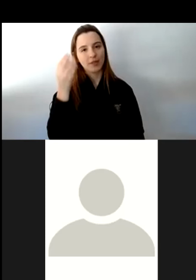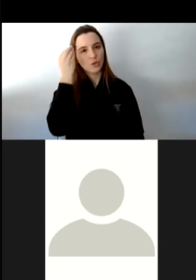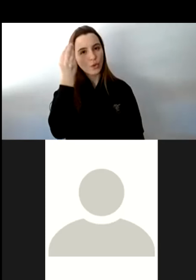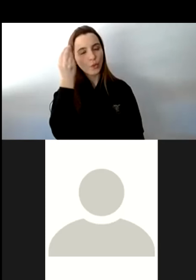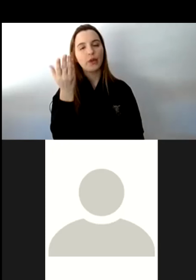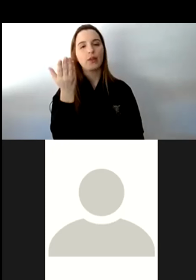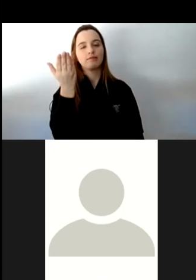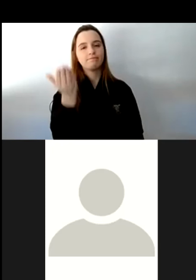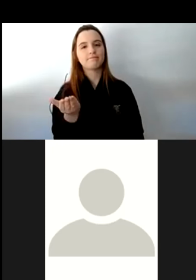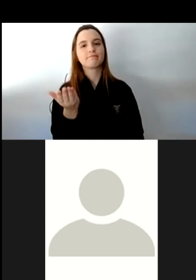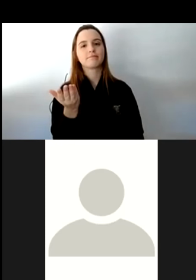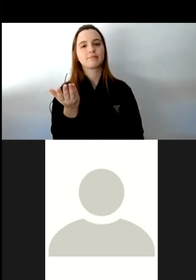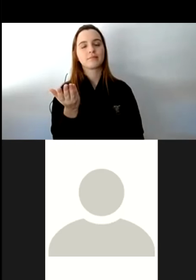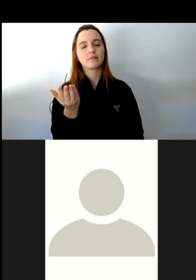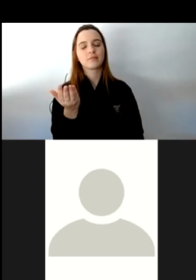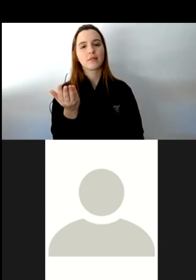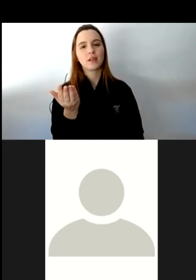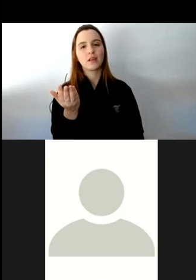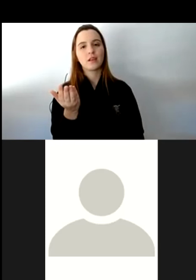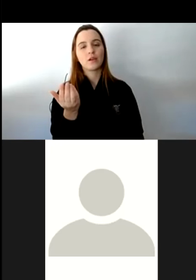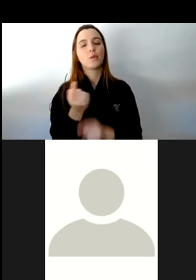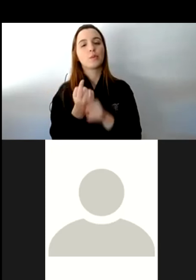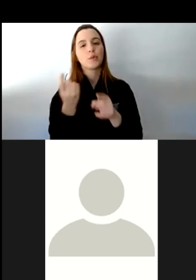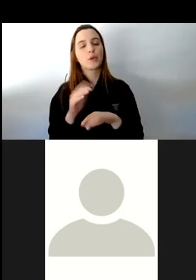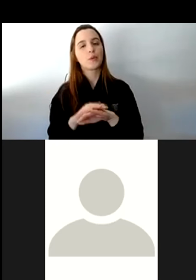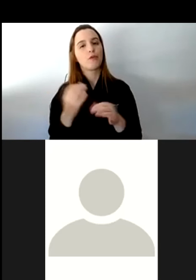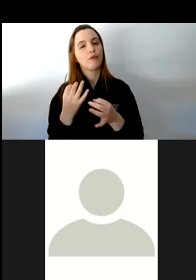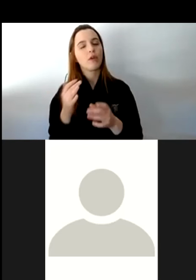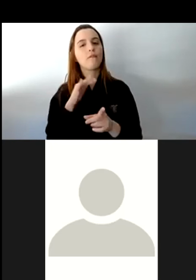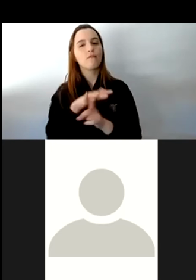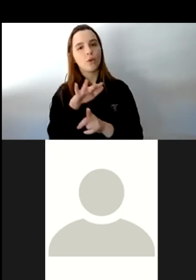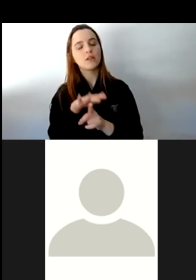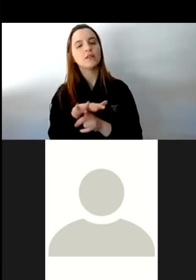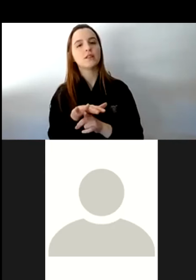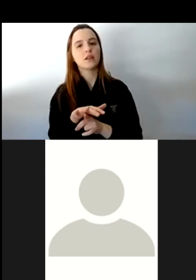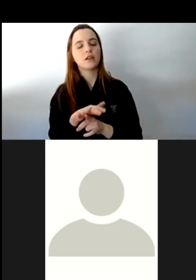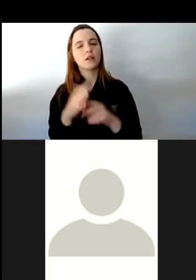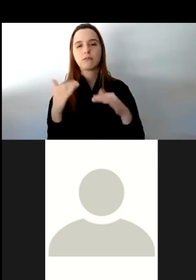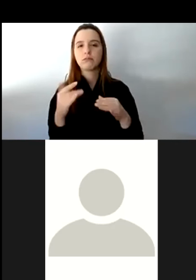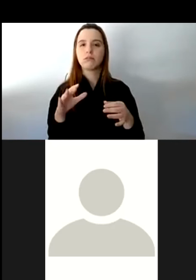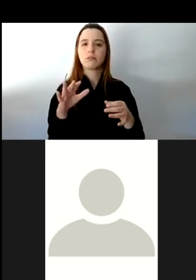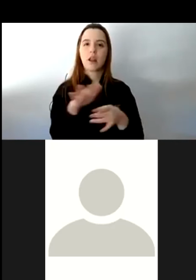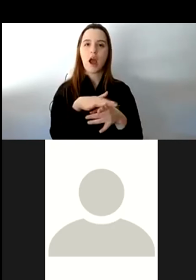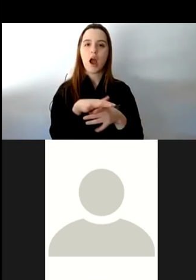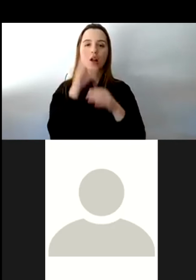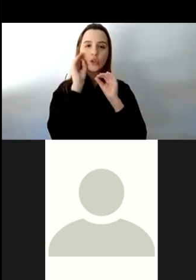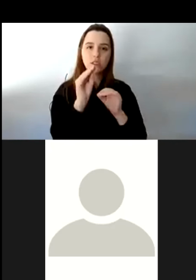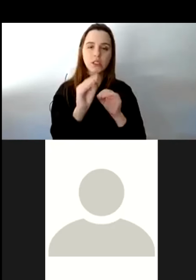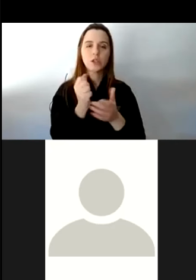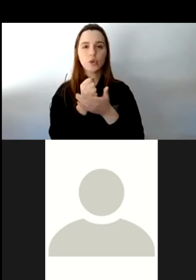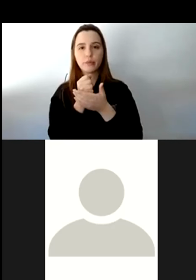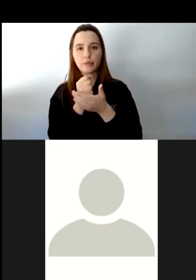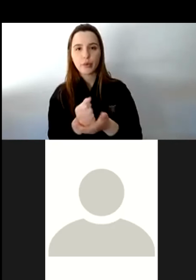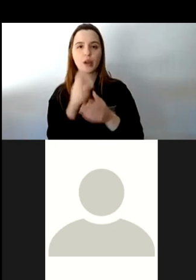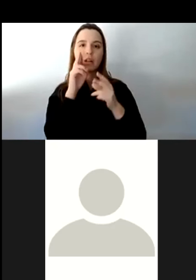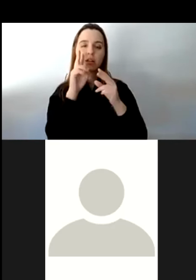foi a sua influência, nomeadamente no ensino, na assistência, no ensino e na investigação